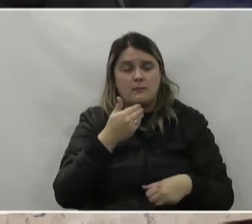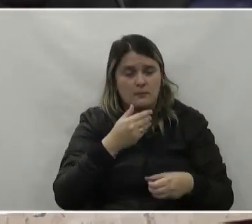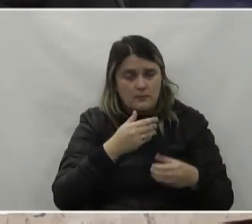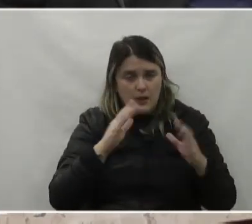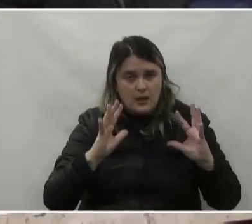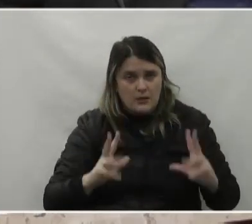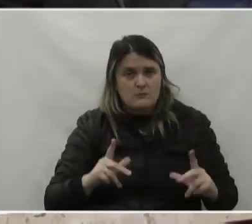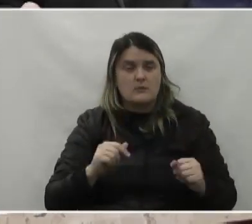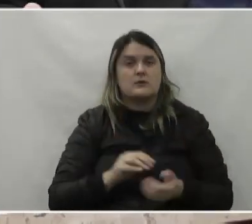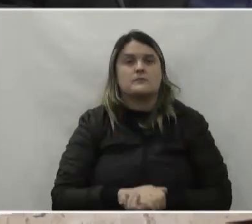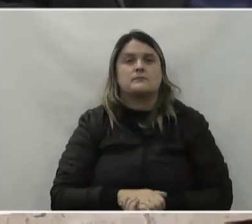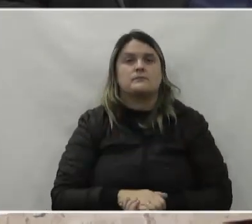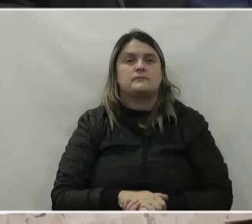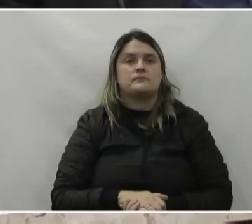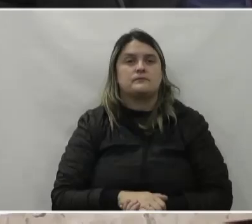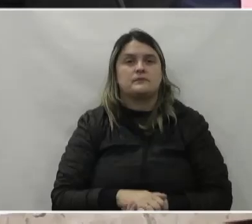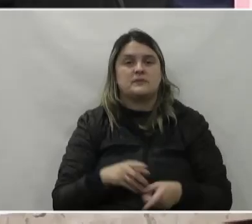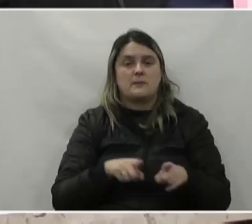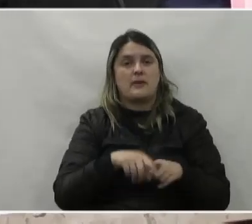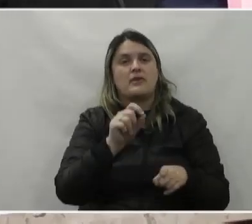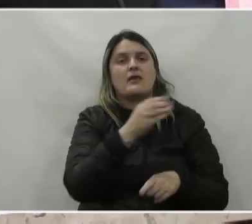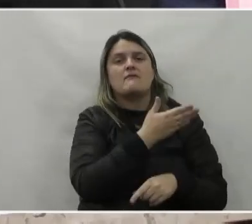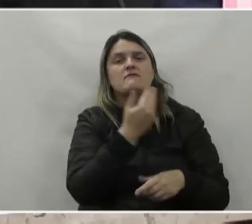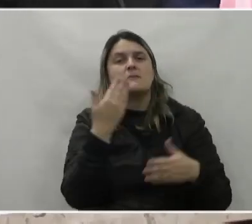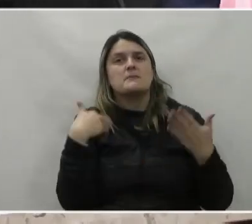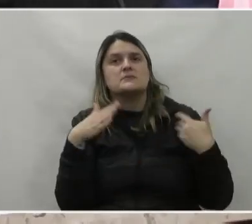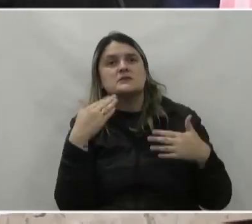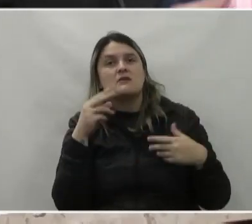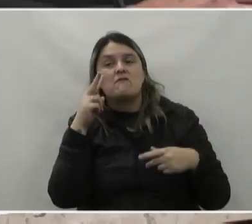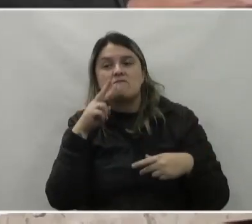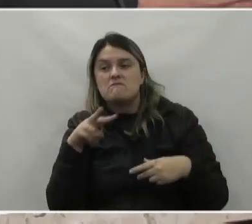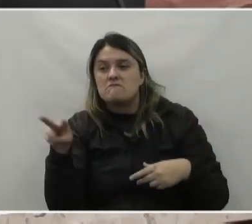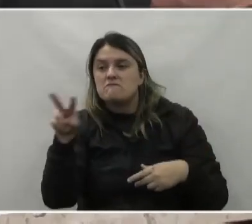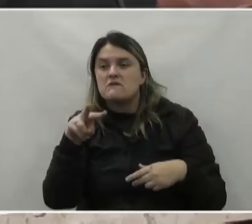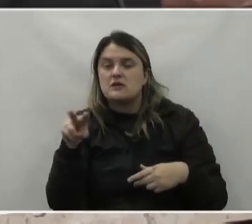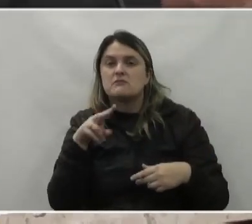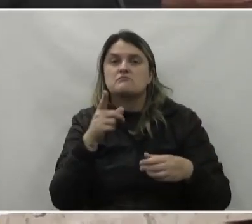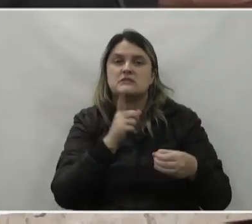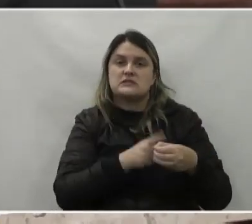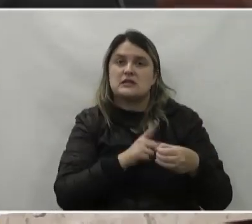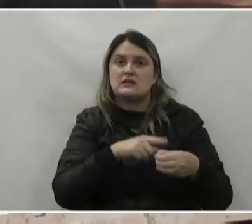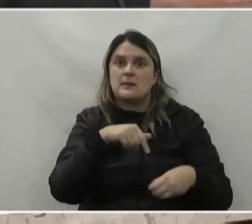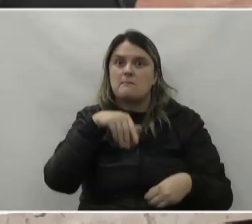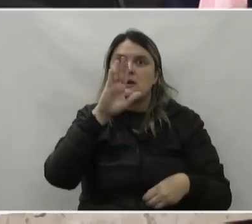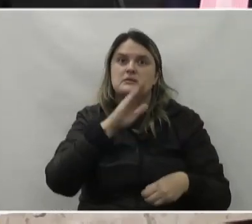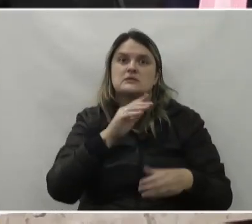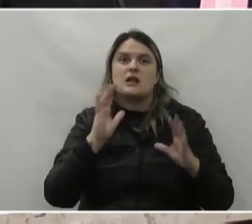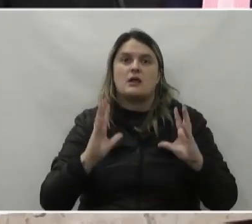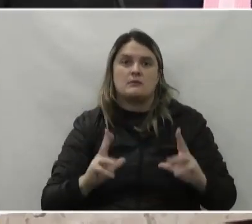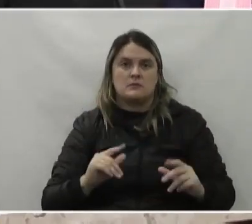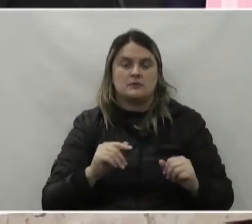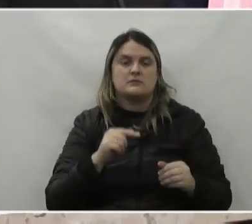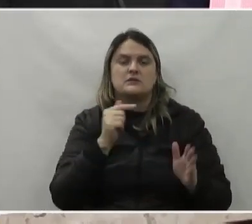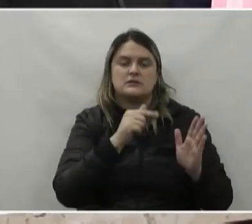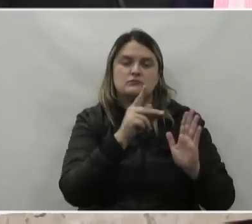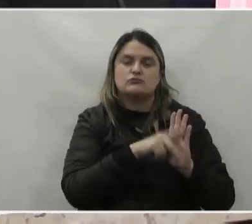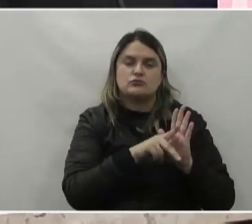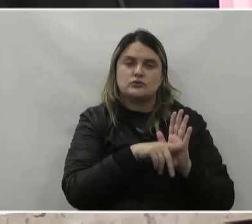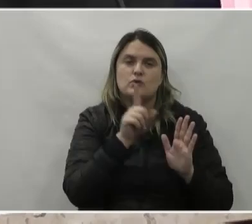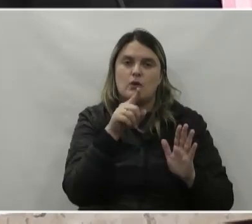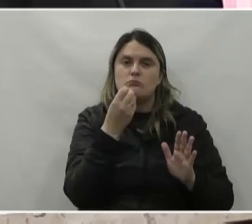nossos olhos e para quem nos visita aí. Eu acho que é um projeto bom que deve ser implantado,